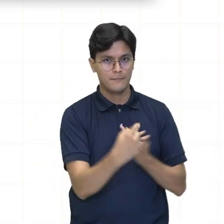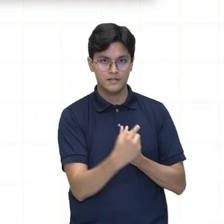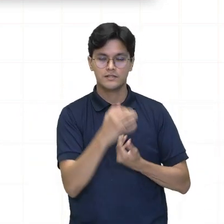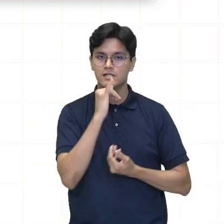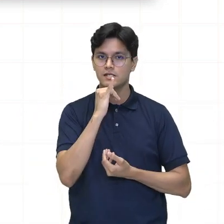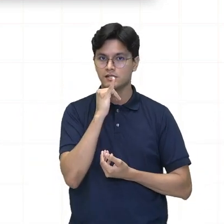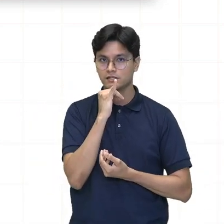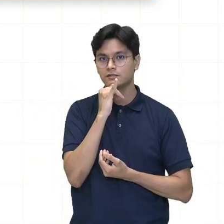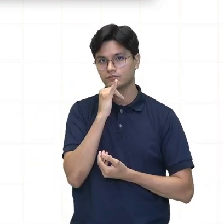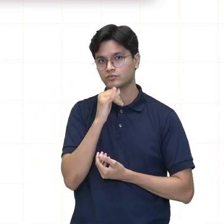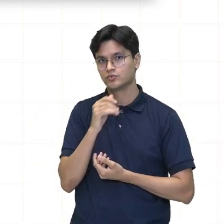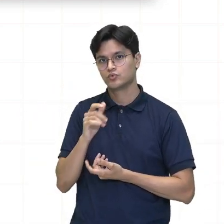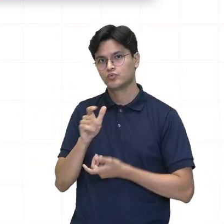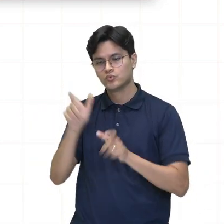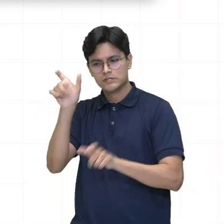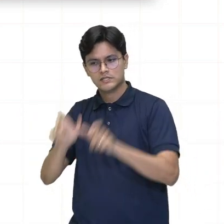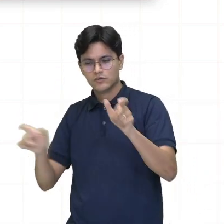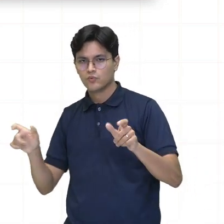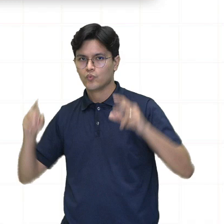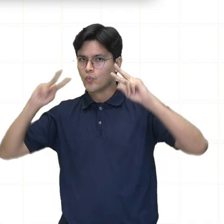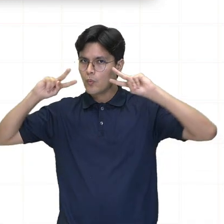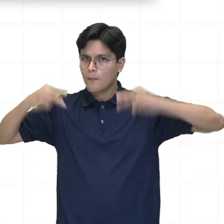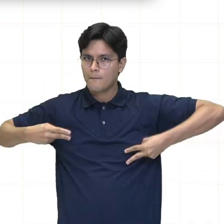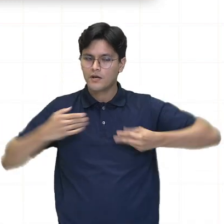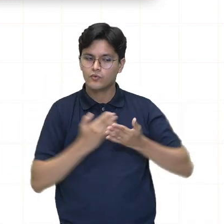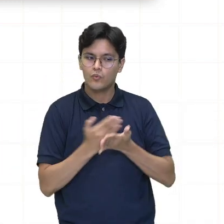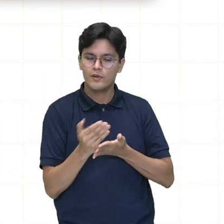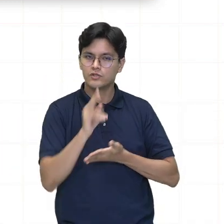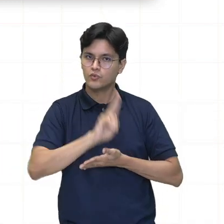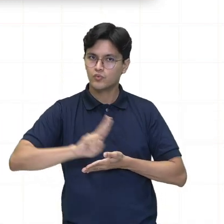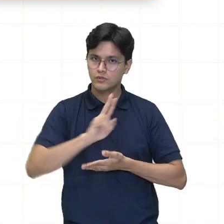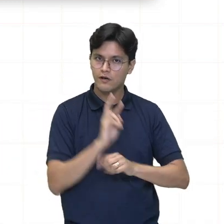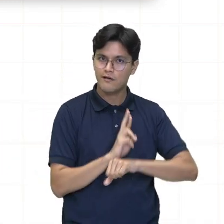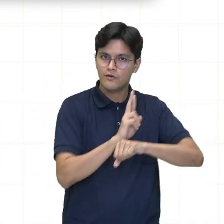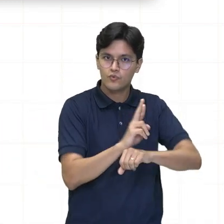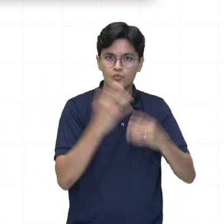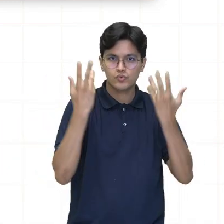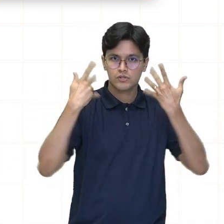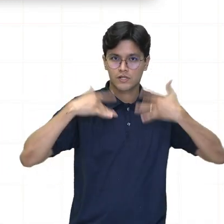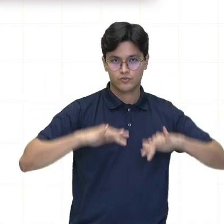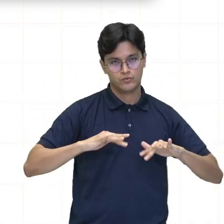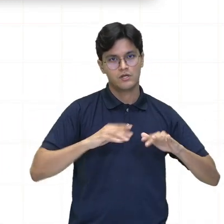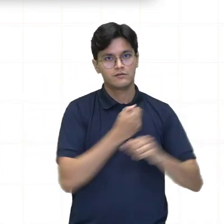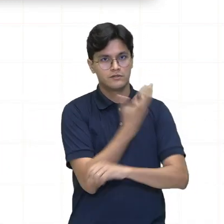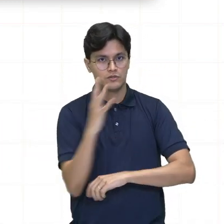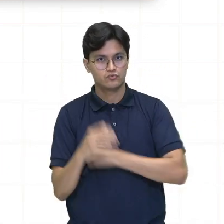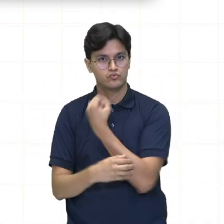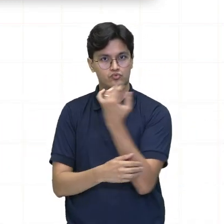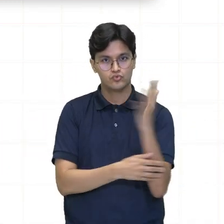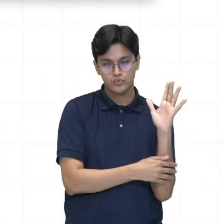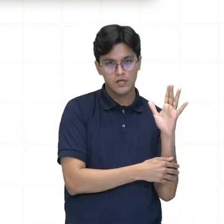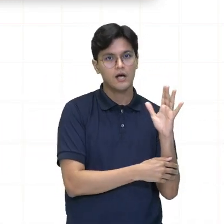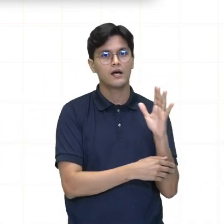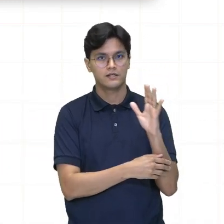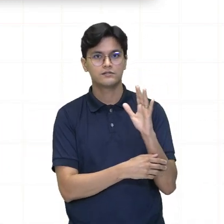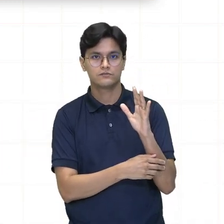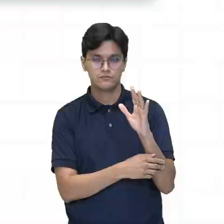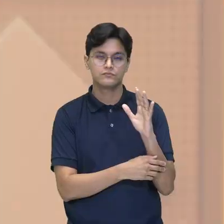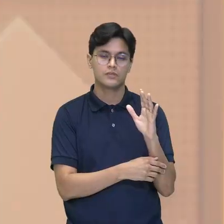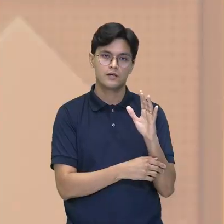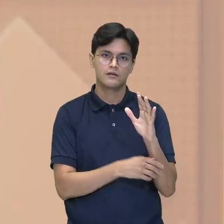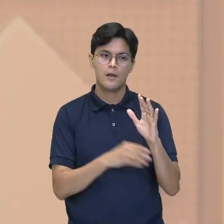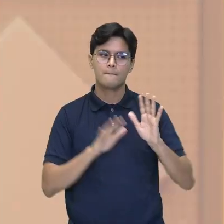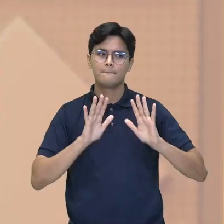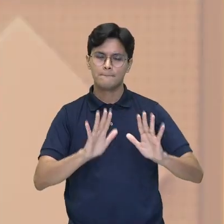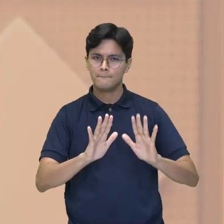utilizar a natureza ao seu favor e não observa como essa natureza ela deve ser cuidada, como essa natureza ela deve ser